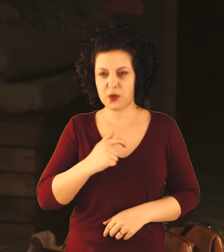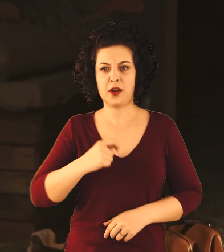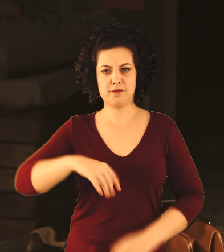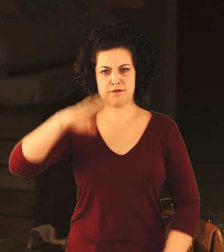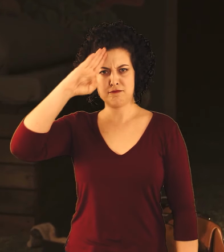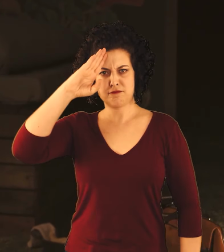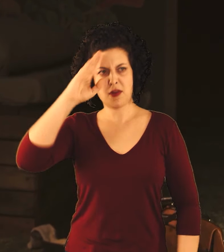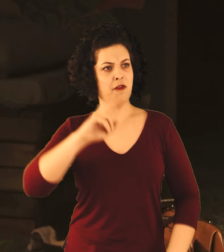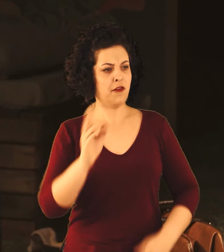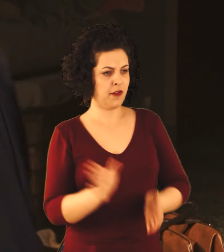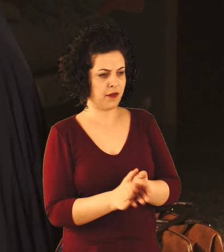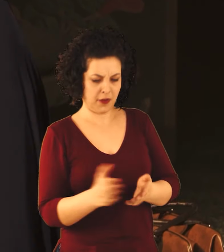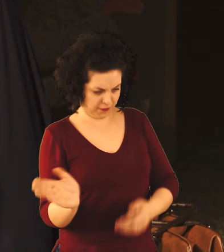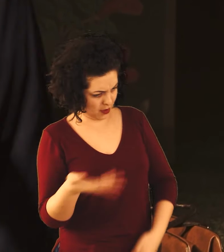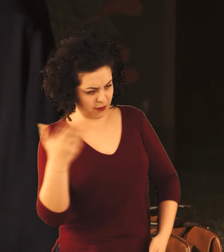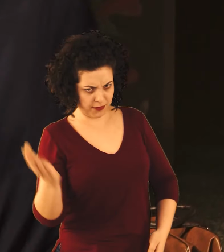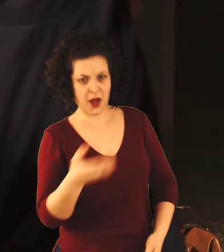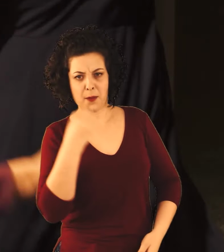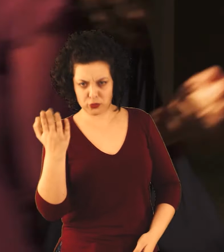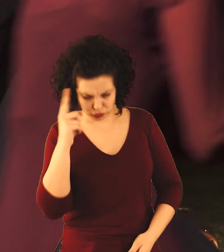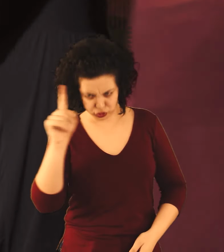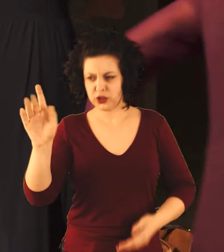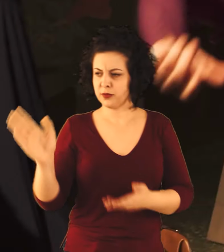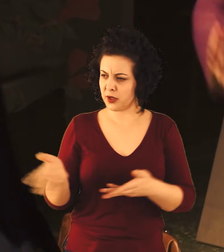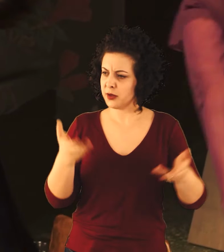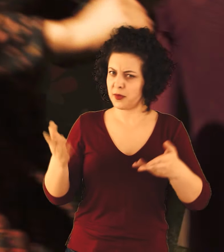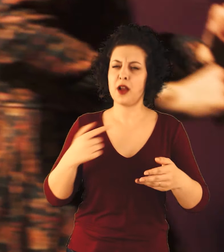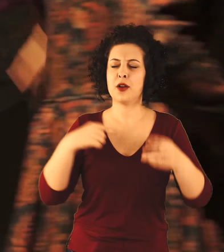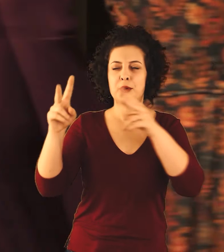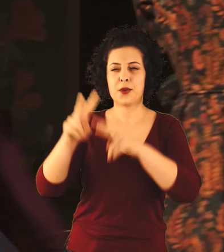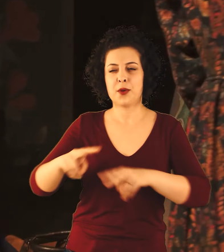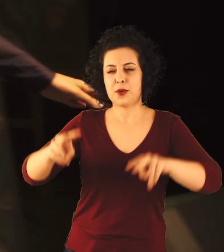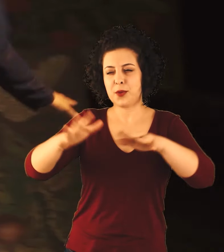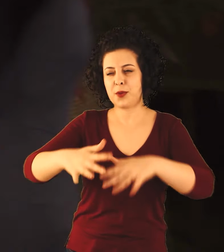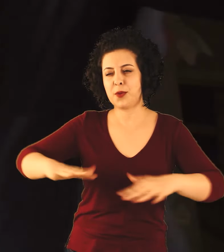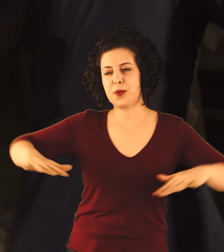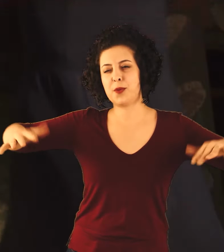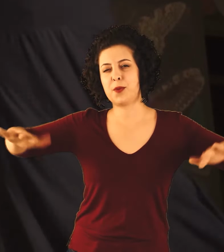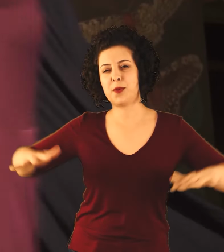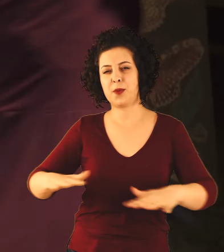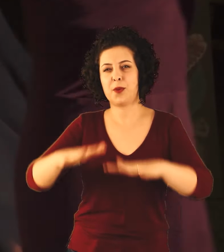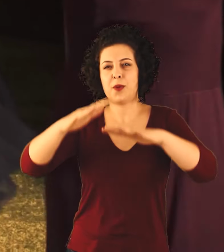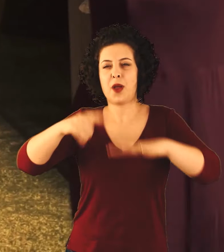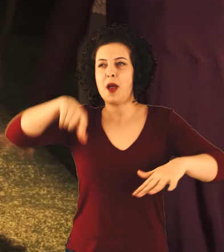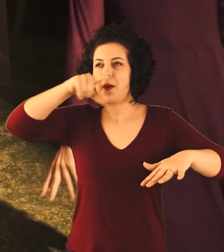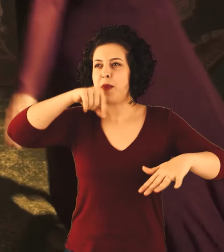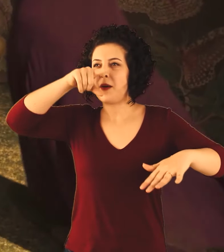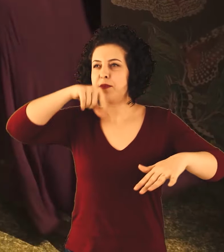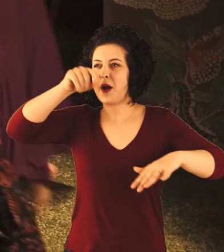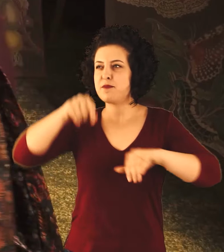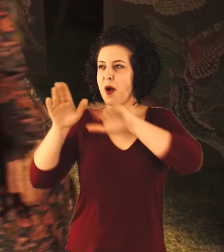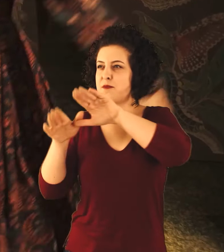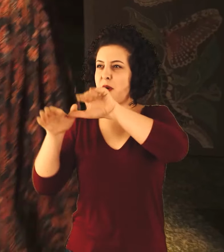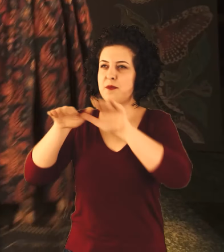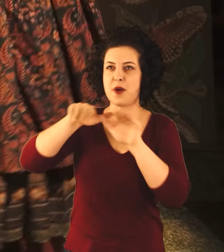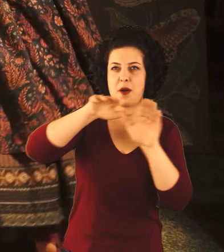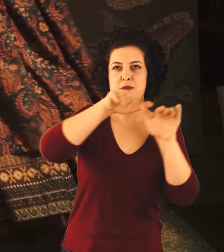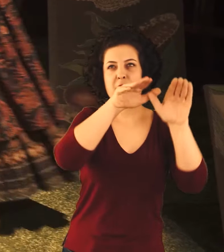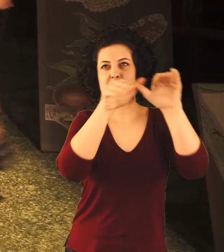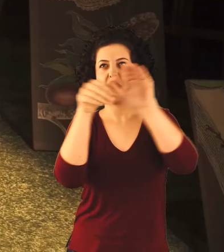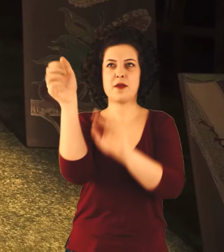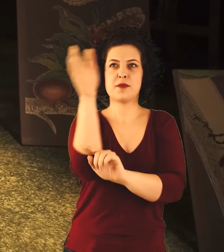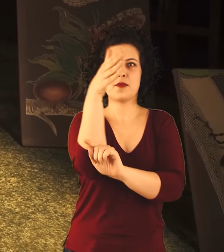pressa do comandante. Bom dia, comandante! Bom dia, comandante! Eu a brisa do oceano. Eu sou uma das gaivotas que voam ao redor do